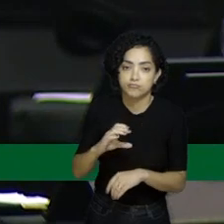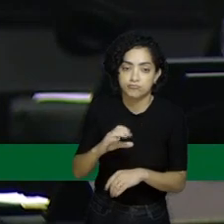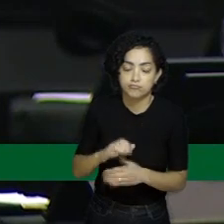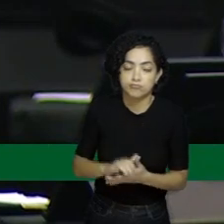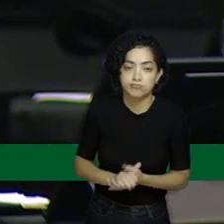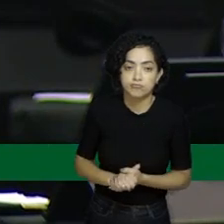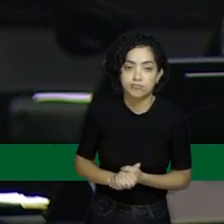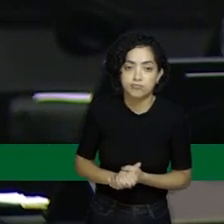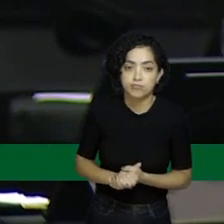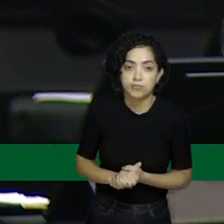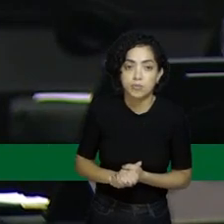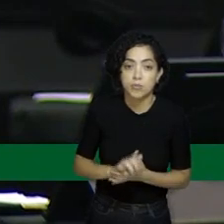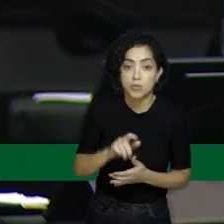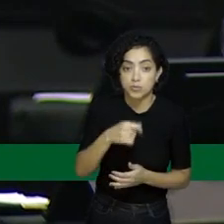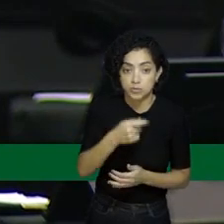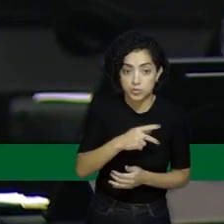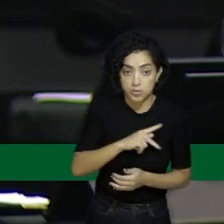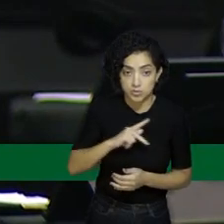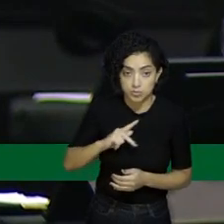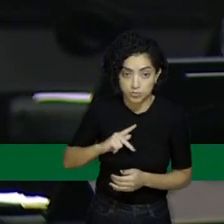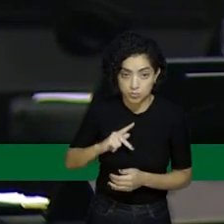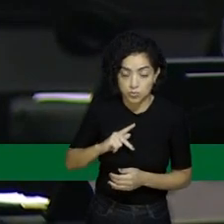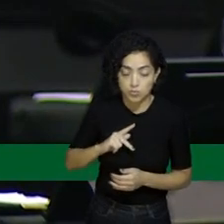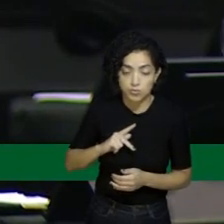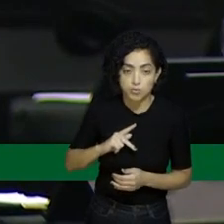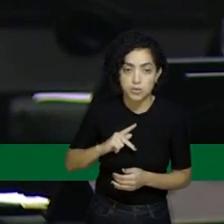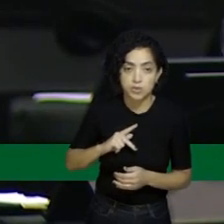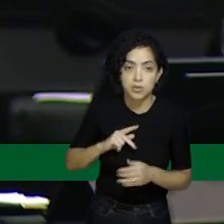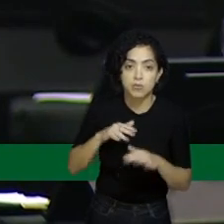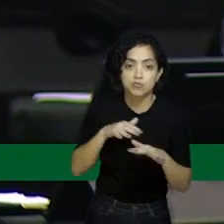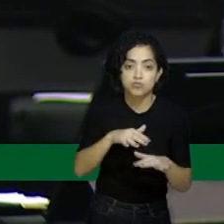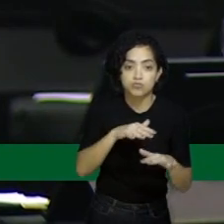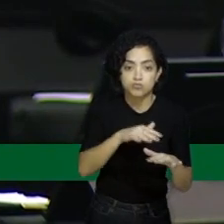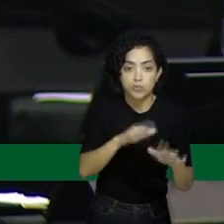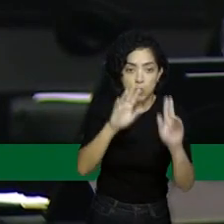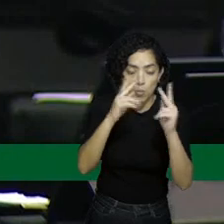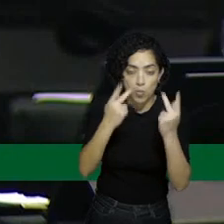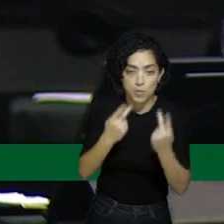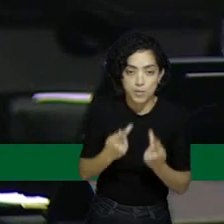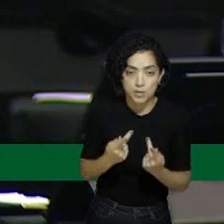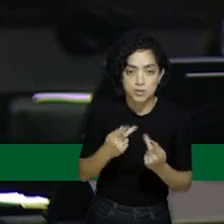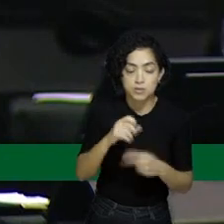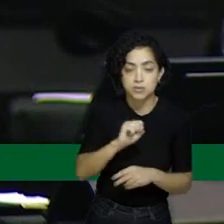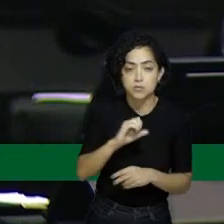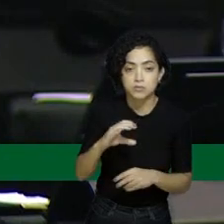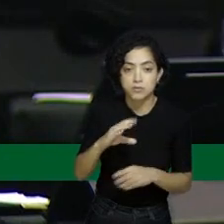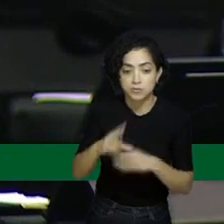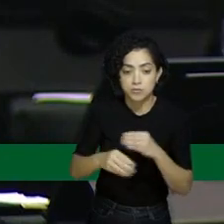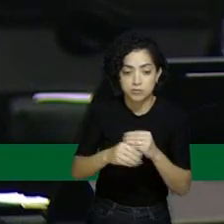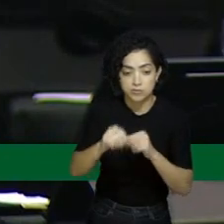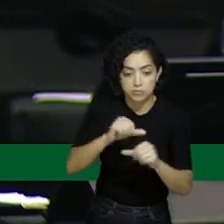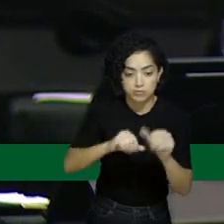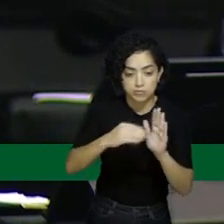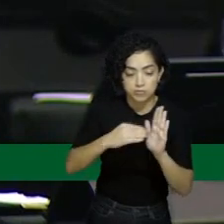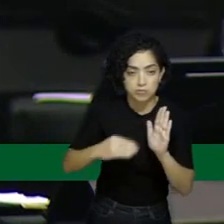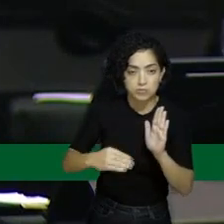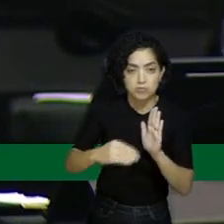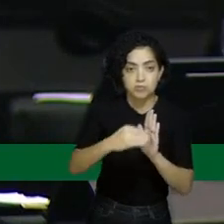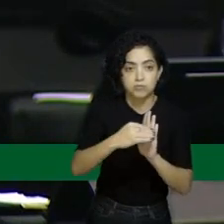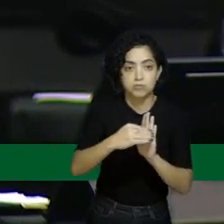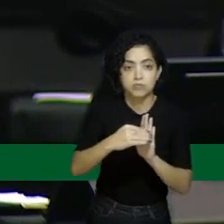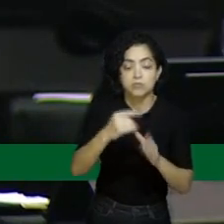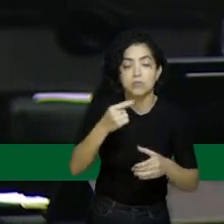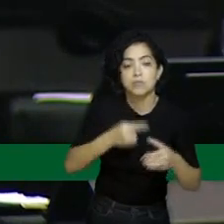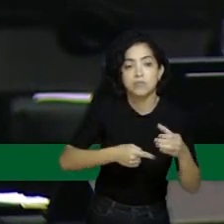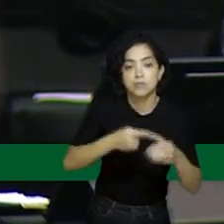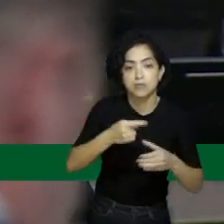de declarar de utilidade pública estadual o Instituto Movimento Humaniza Santa Catarina. Com emenda substitutiva global e pareceres favoráveis das